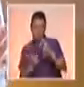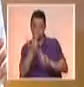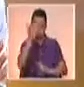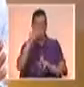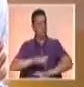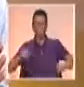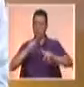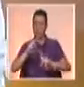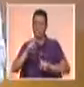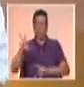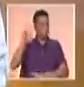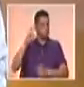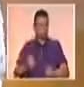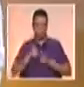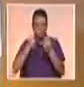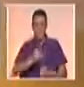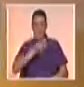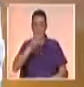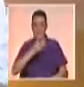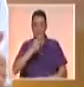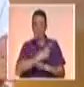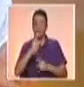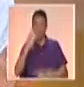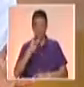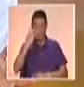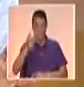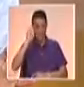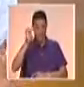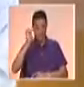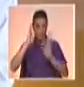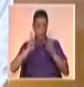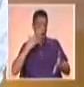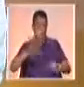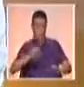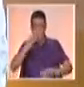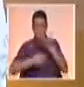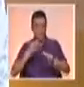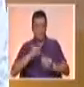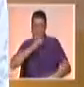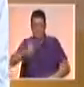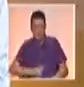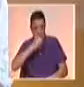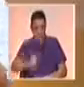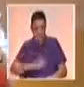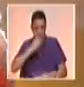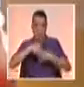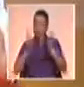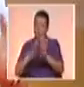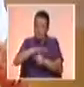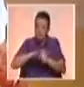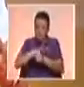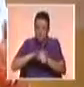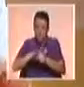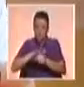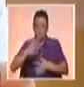não é? Ele não ouve, não fala, porque aos 3 anos é normal que uma criança, sim, já diga, já. Não fala. Pronto, todas essas situações levam-nos